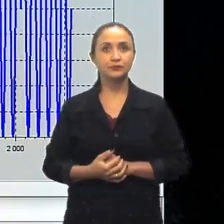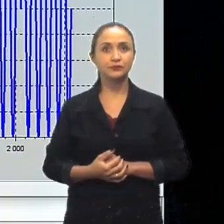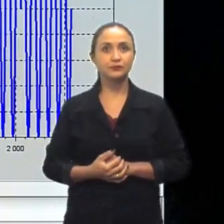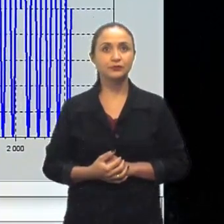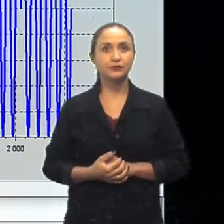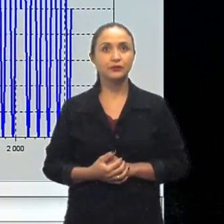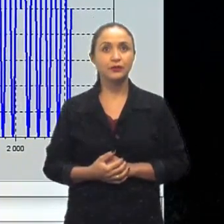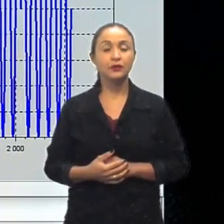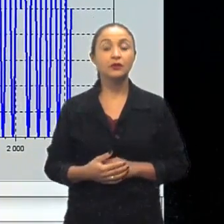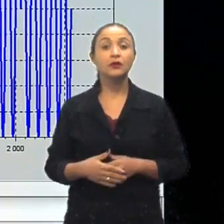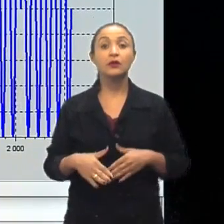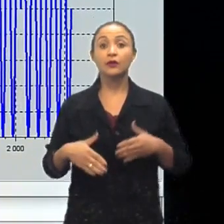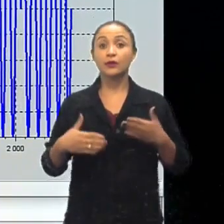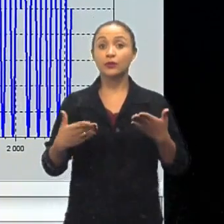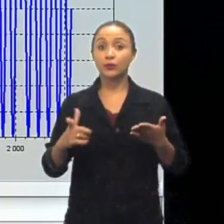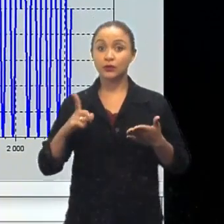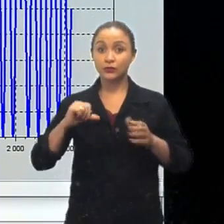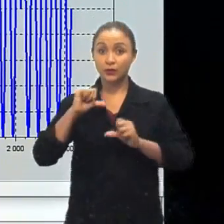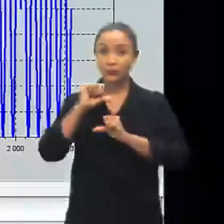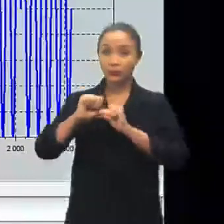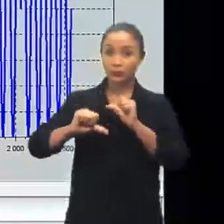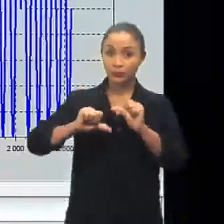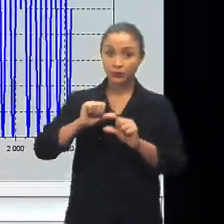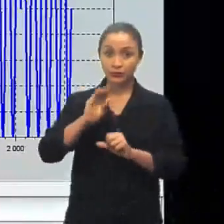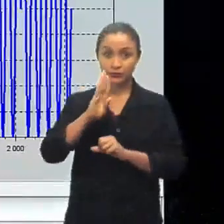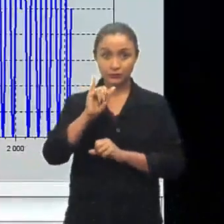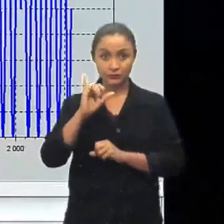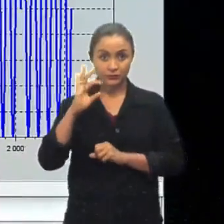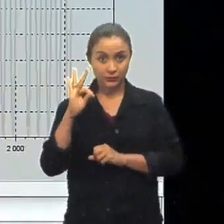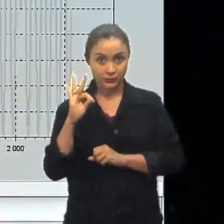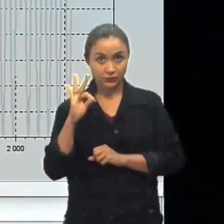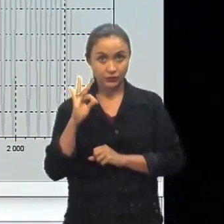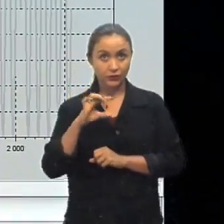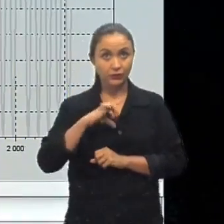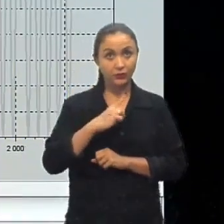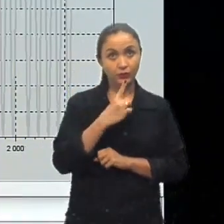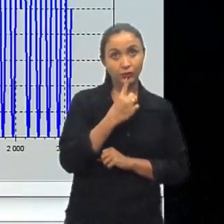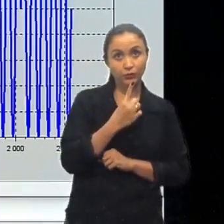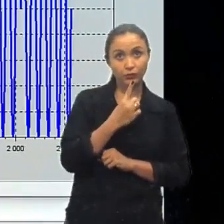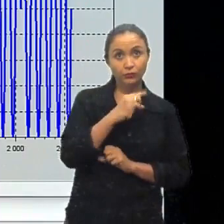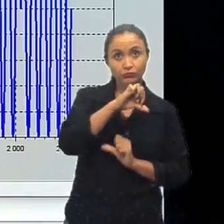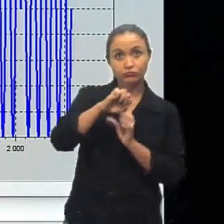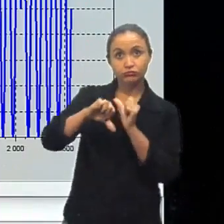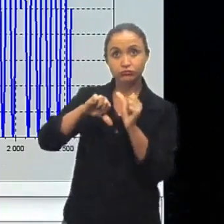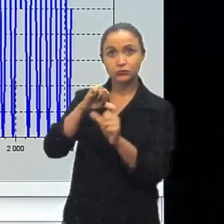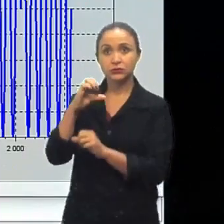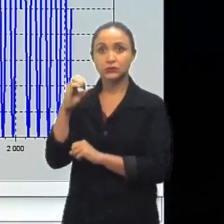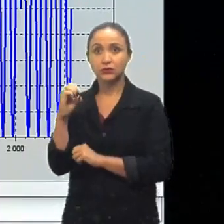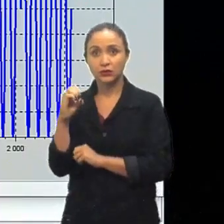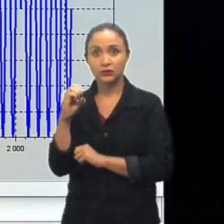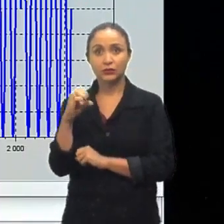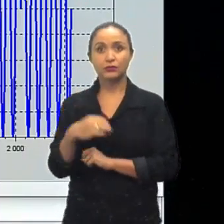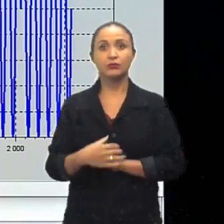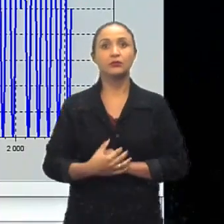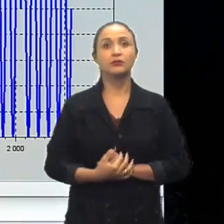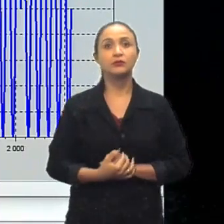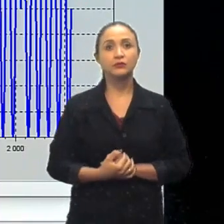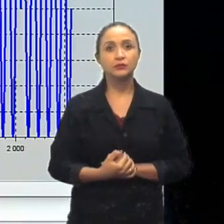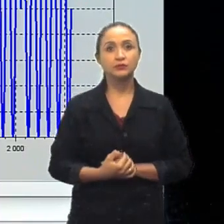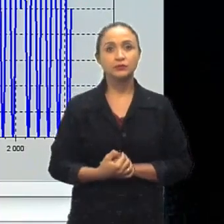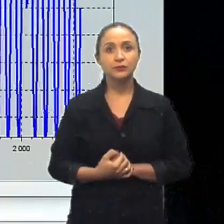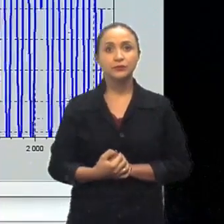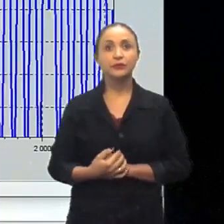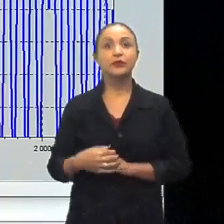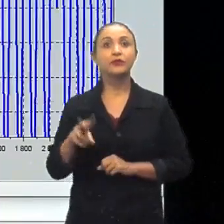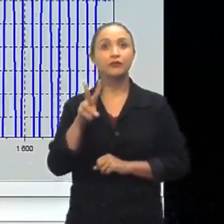Quando tem uma mudança no bit, então ele passou de 1 para 0, ele